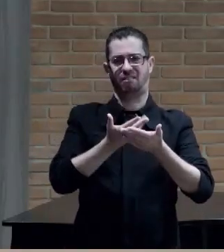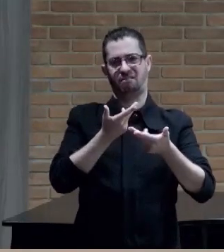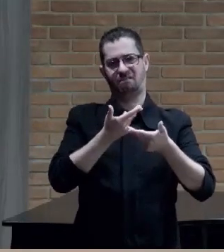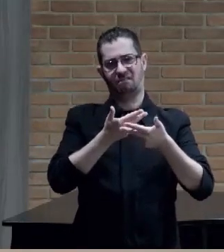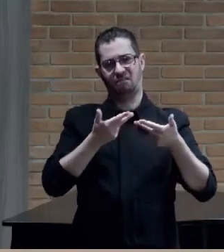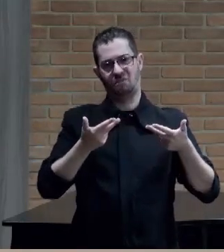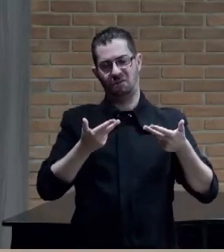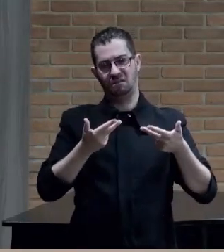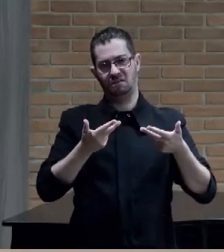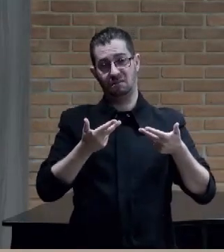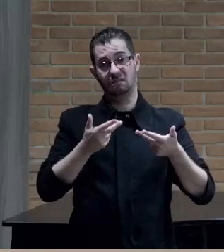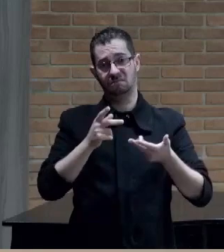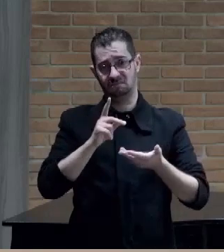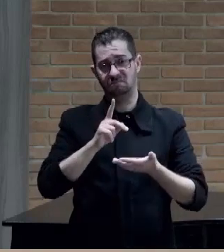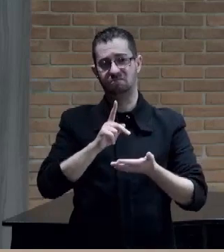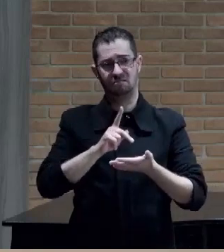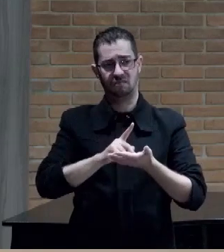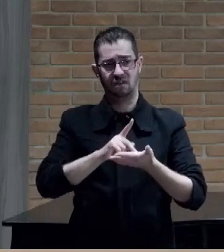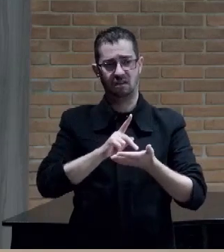É verdade.